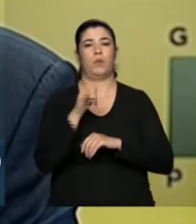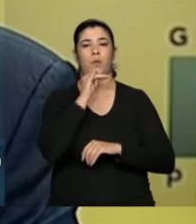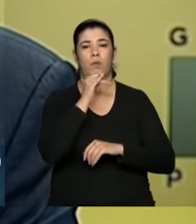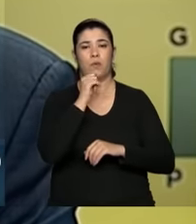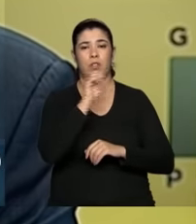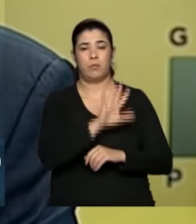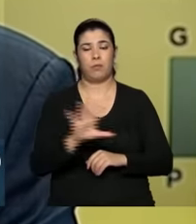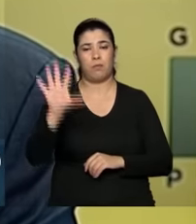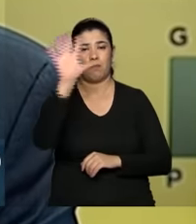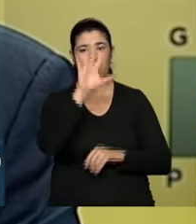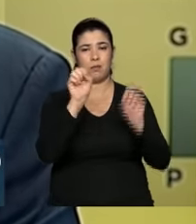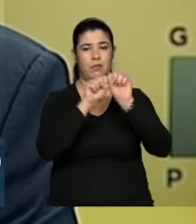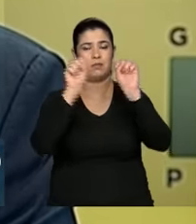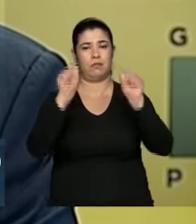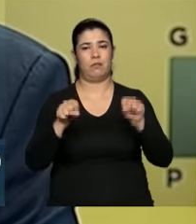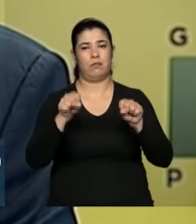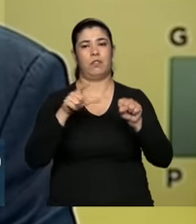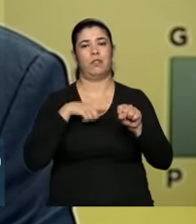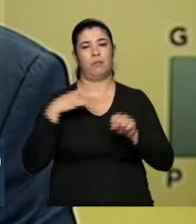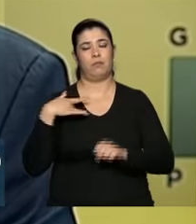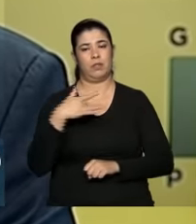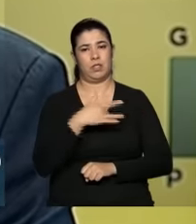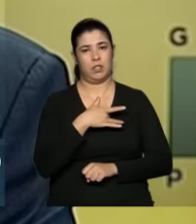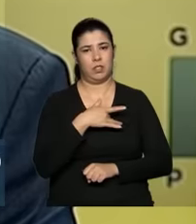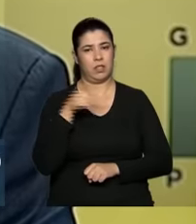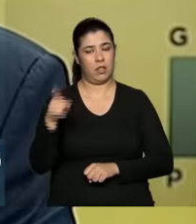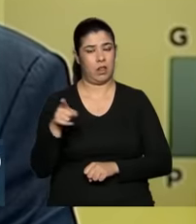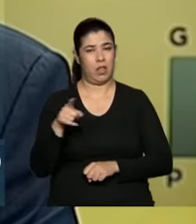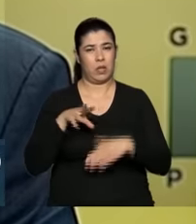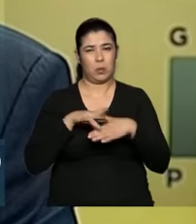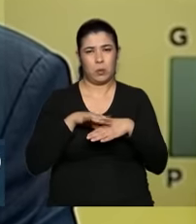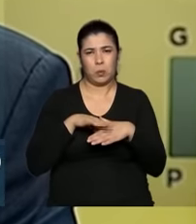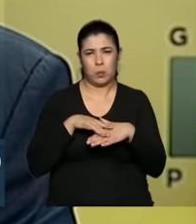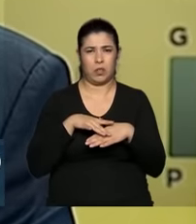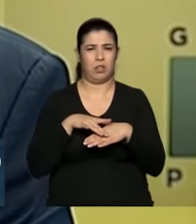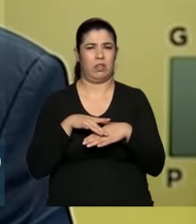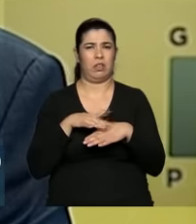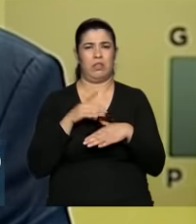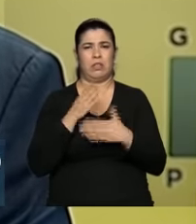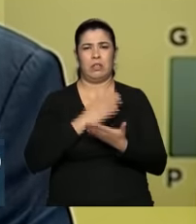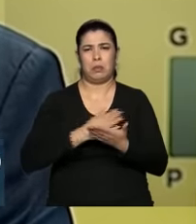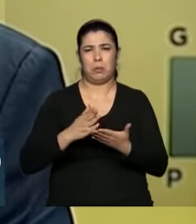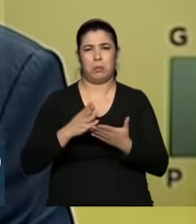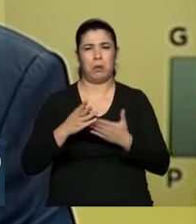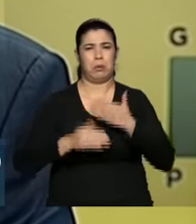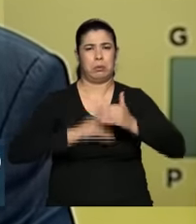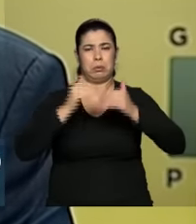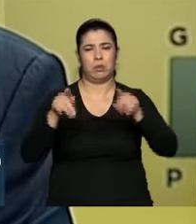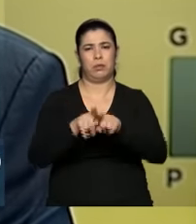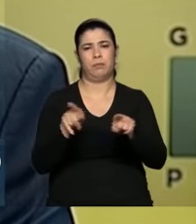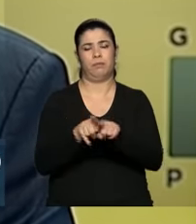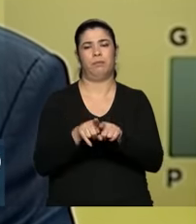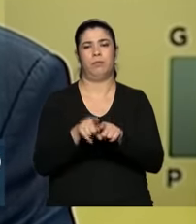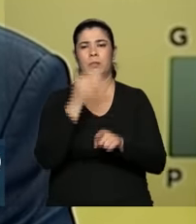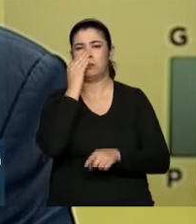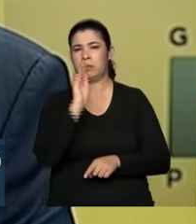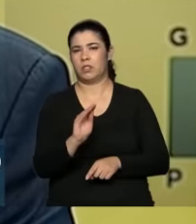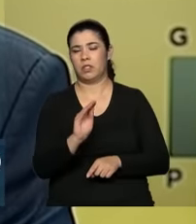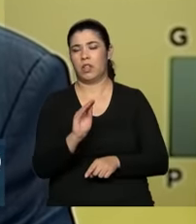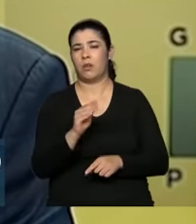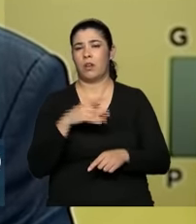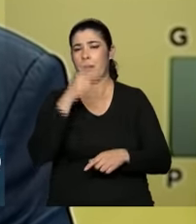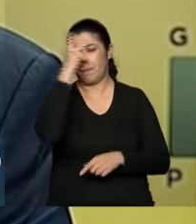Nacional de Saúde. A doença parou de ser um desastre, um acaso, uma